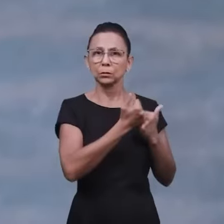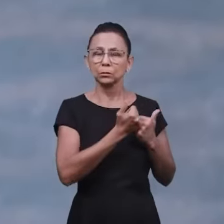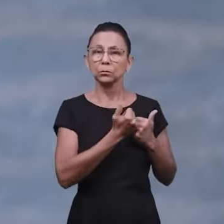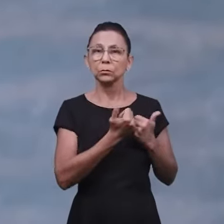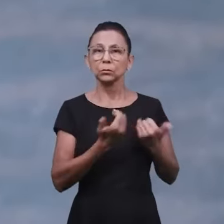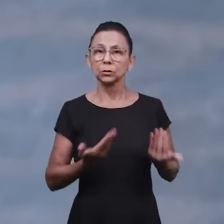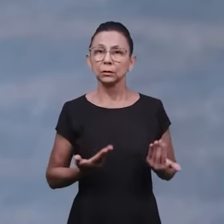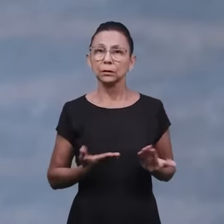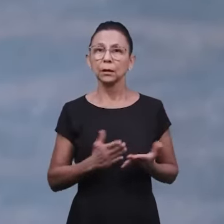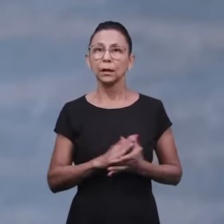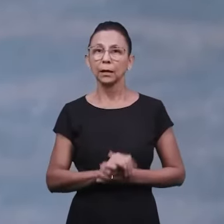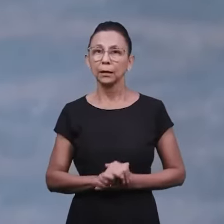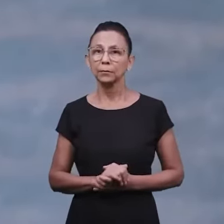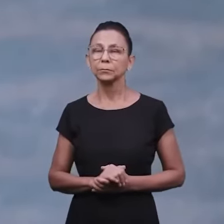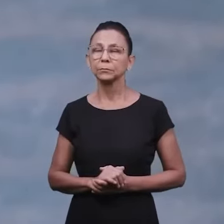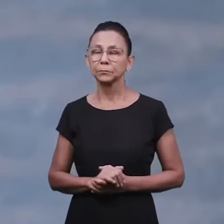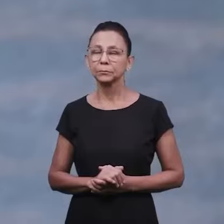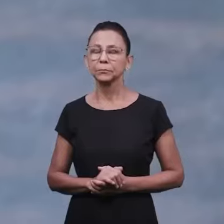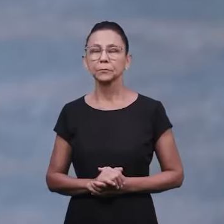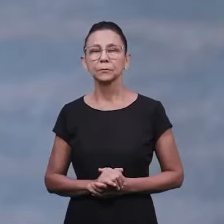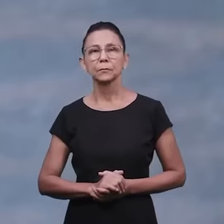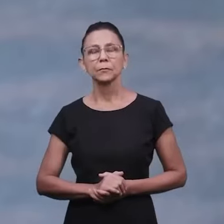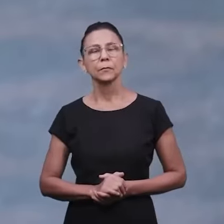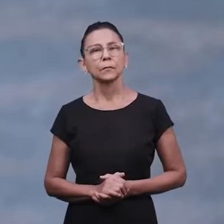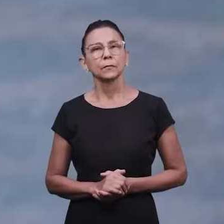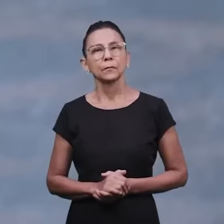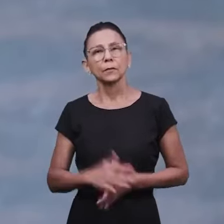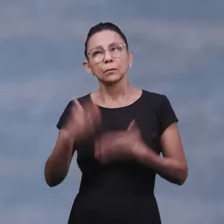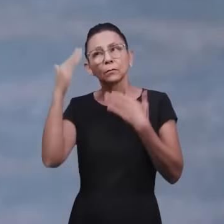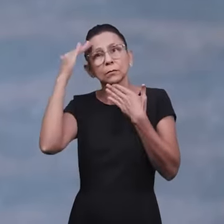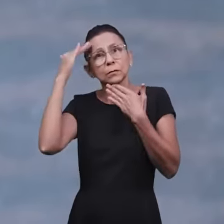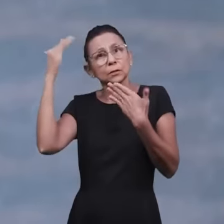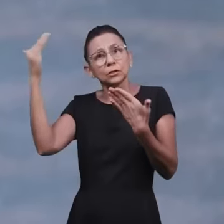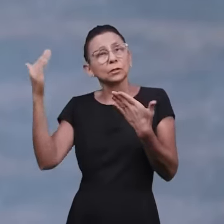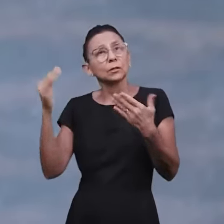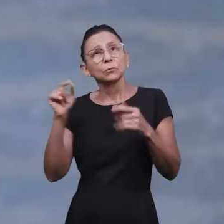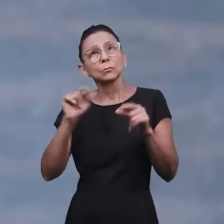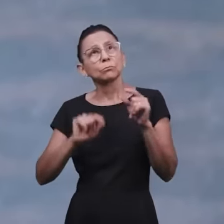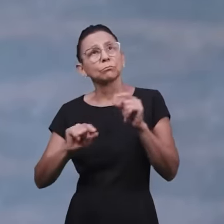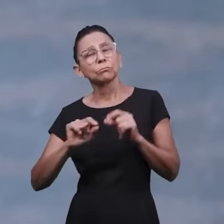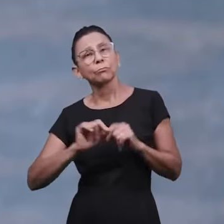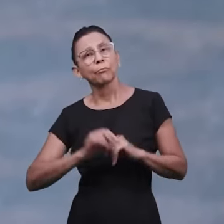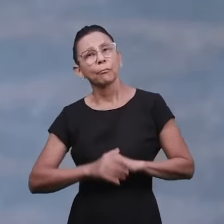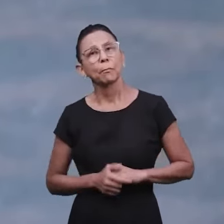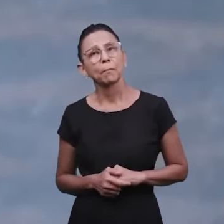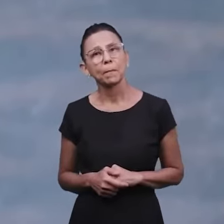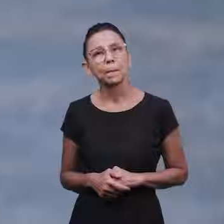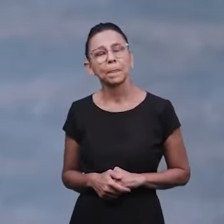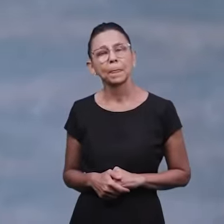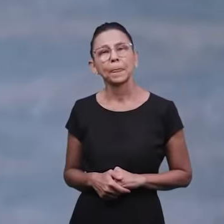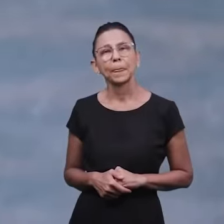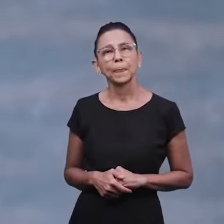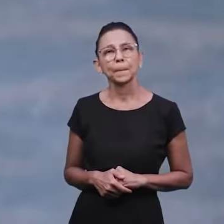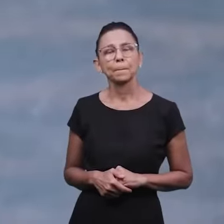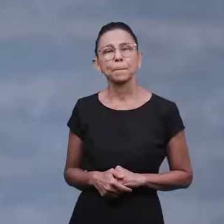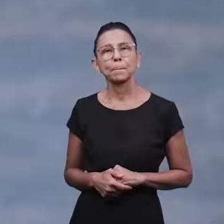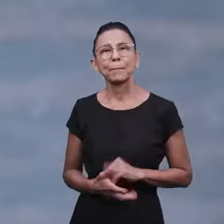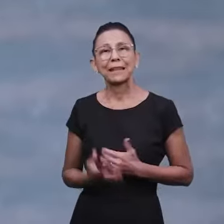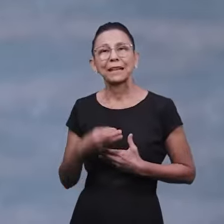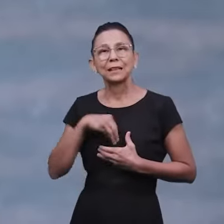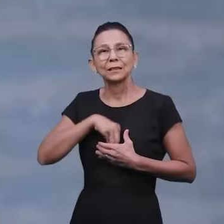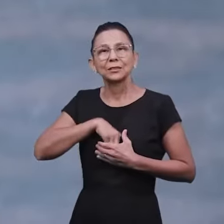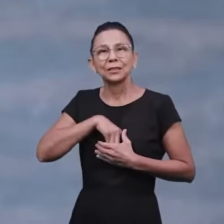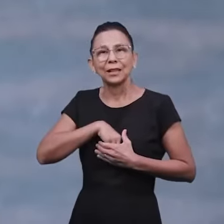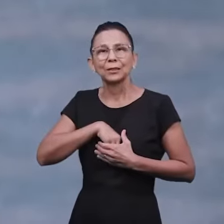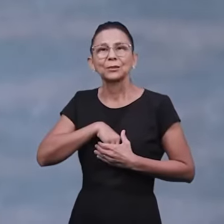essa figura, ele teve que aprender a obedecer. Gratidão é a mesma coisa. Ele tem que ser um homem só grata, porque essa